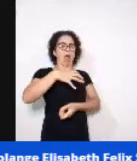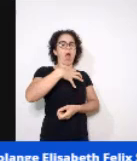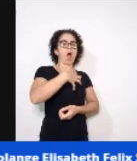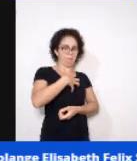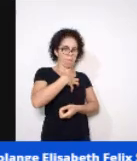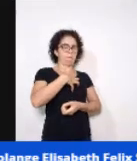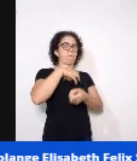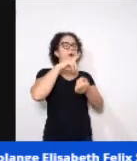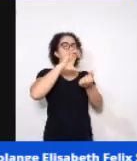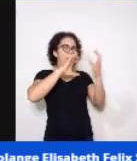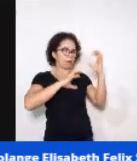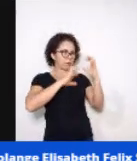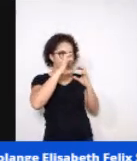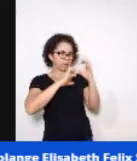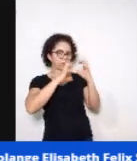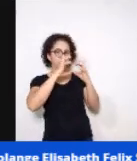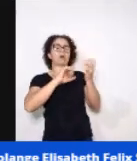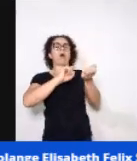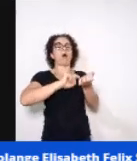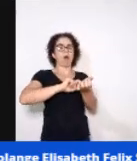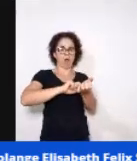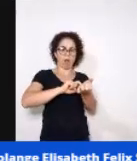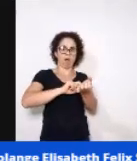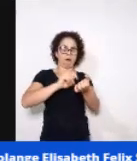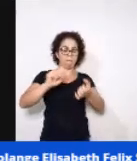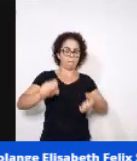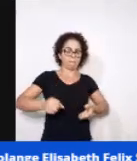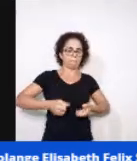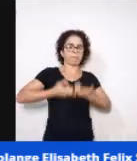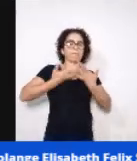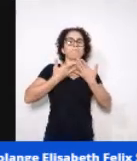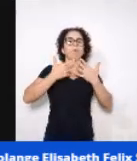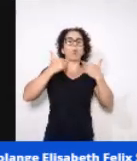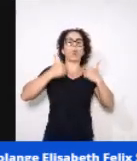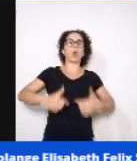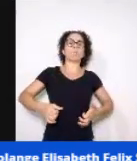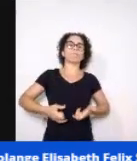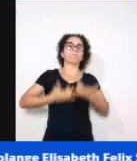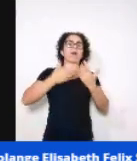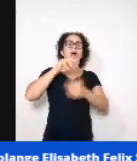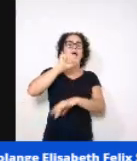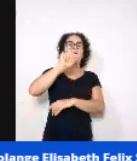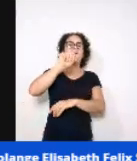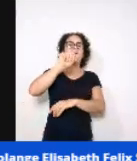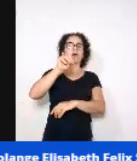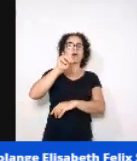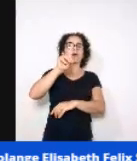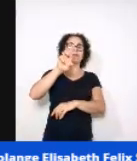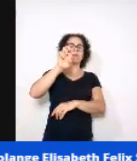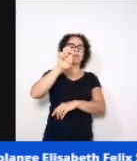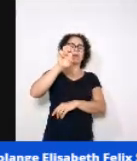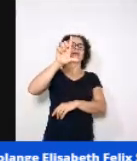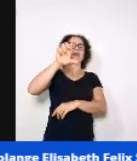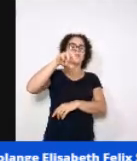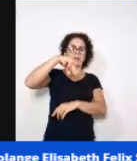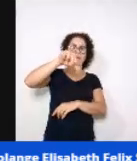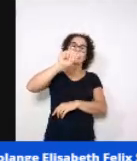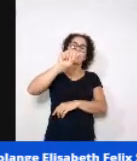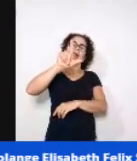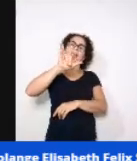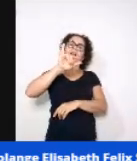raiva. O que o corpo vai produzir? Adrenalina. E aí você já fica alterado, você pode ter um desequilíbrio emocional,